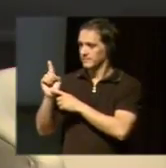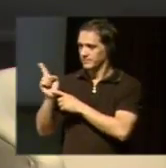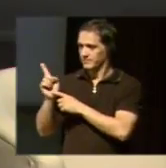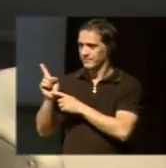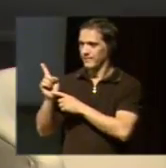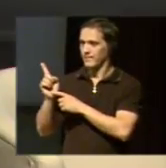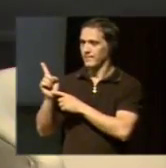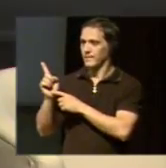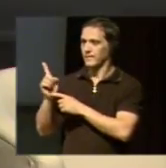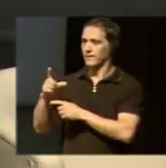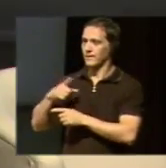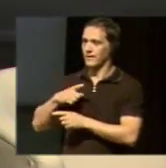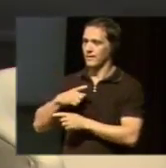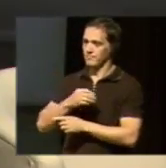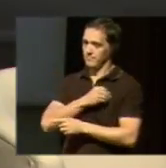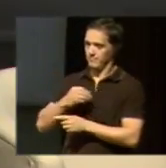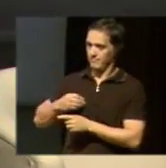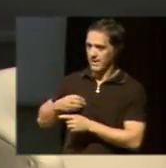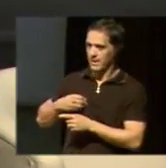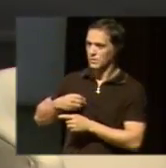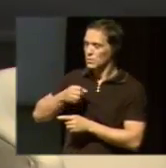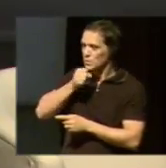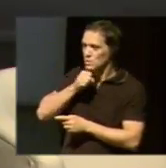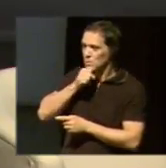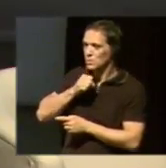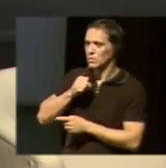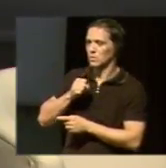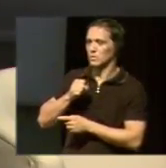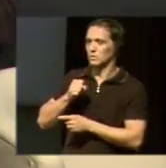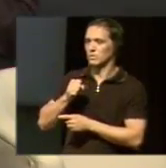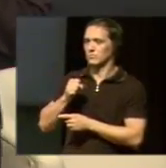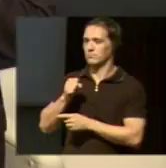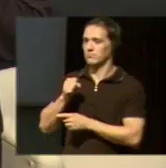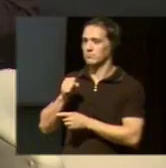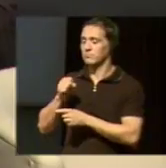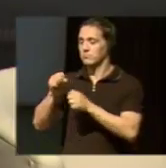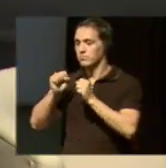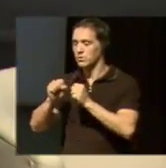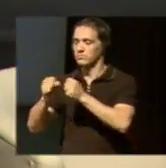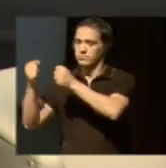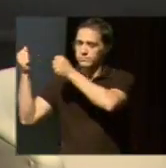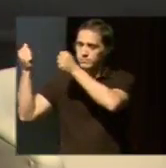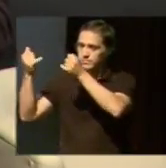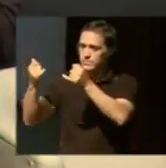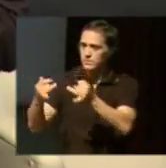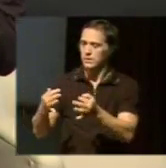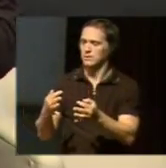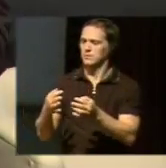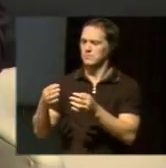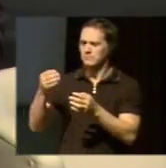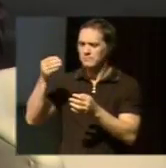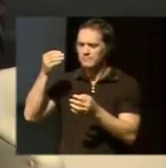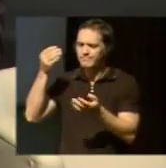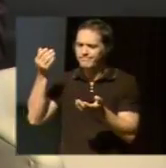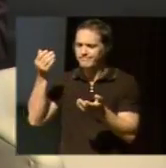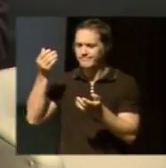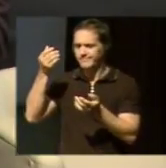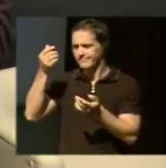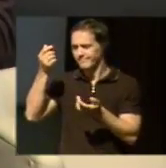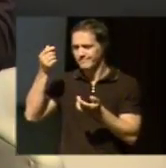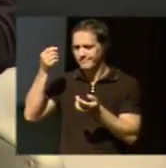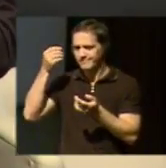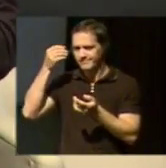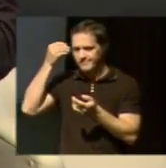Temos algum geriatra ou um médico que pode explicar o que, que significa, o que, que implica a demência na